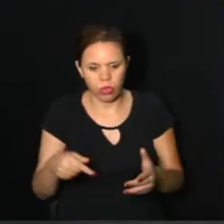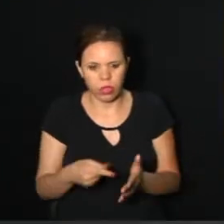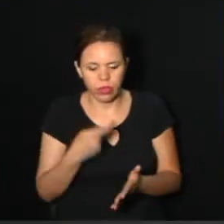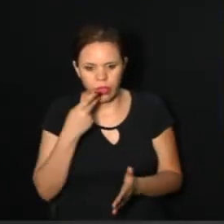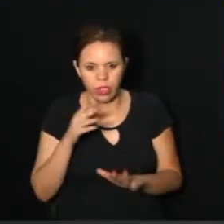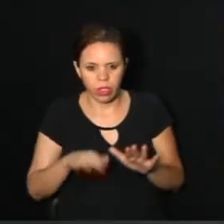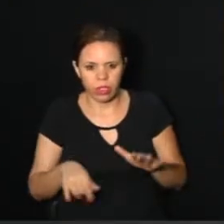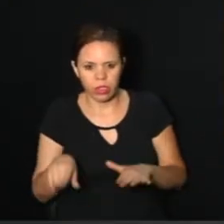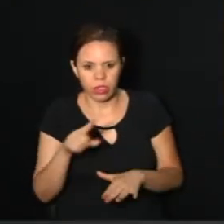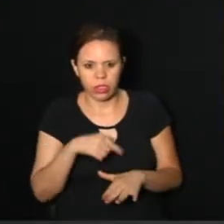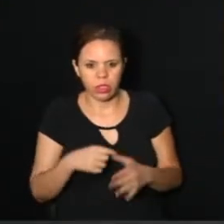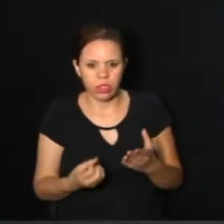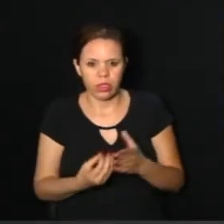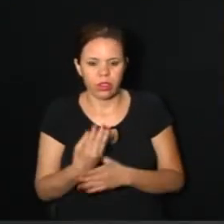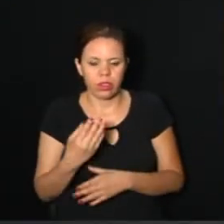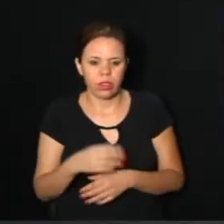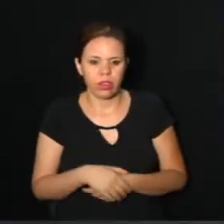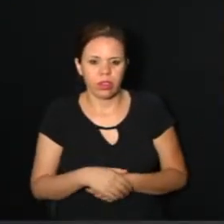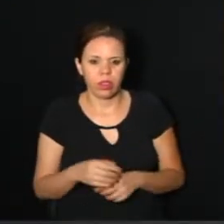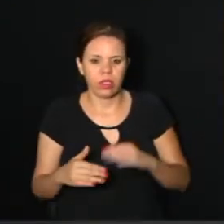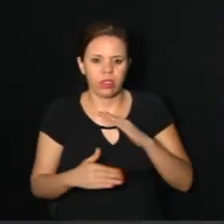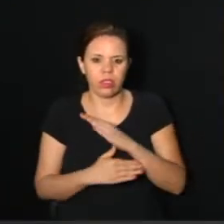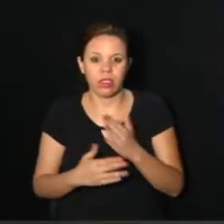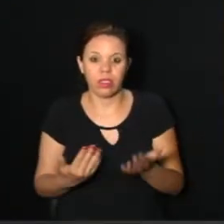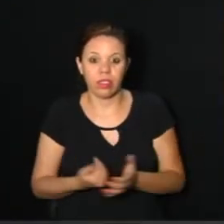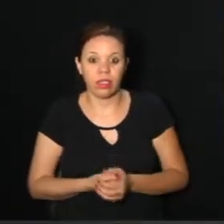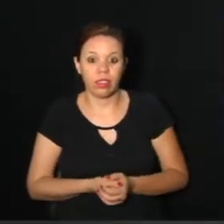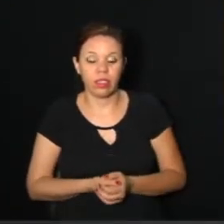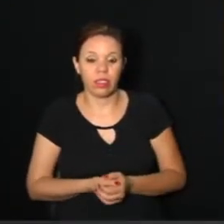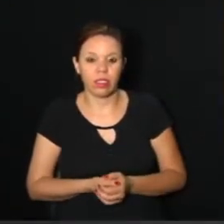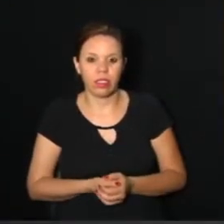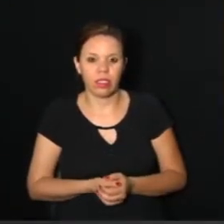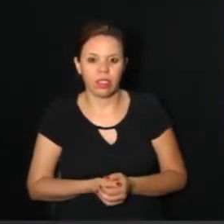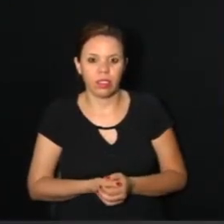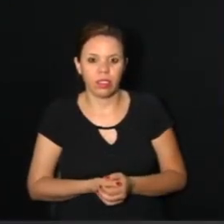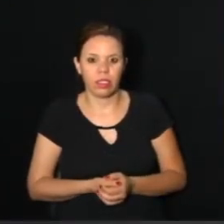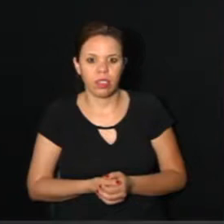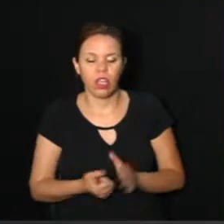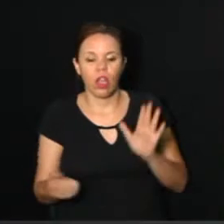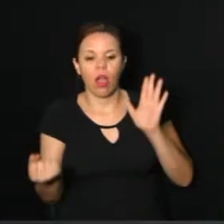que vocês inventam aqui na Câmara, tá? Coloca no QR Code.